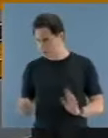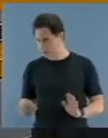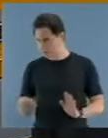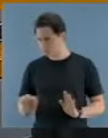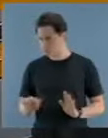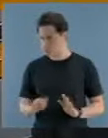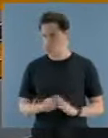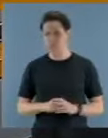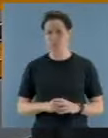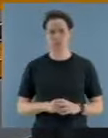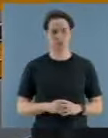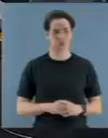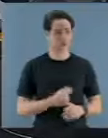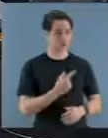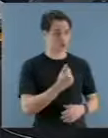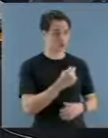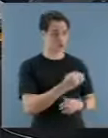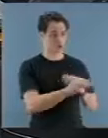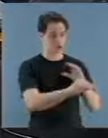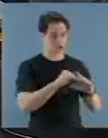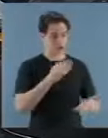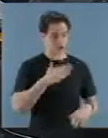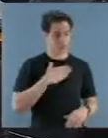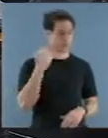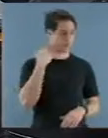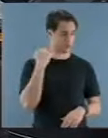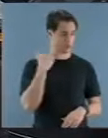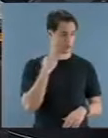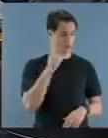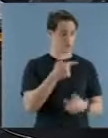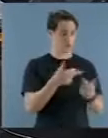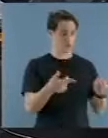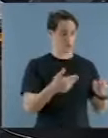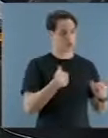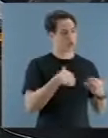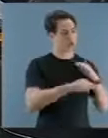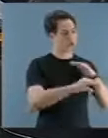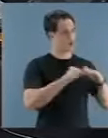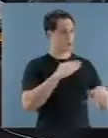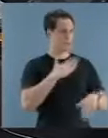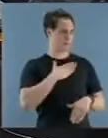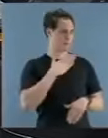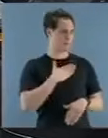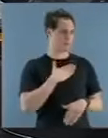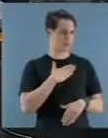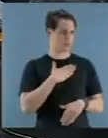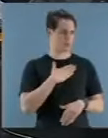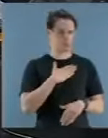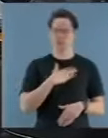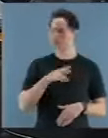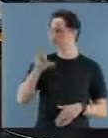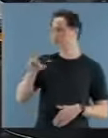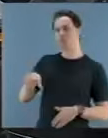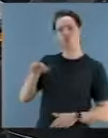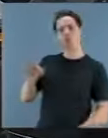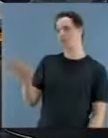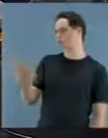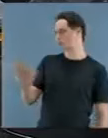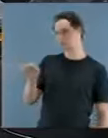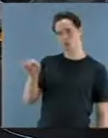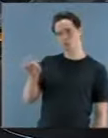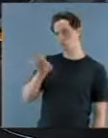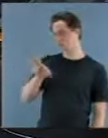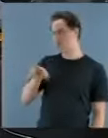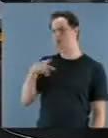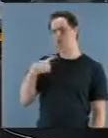empresa. O dinheiro que passou na minha conta é contingente com o que eu recebia. Ah, mas não é mesmo. E está aí 550 mas não é mesmo. Mil, nós